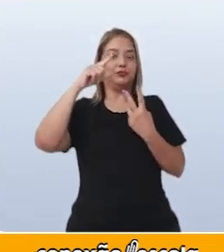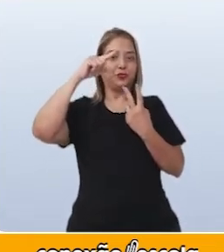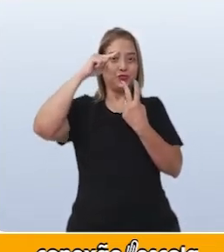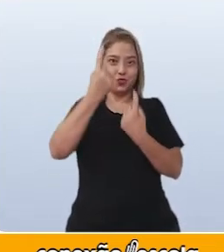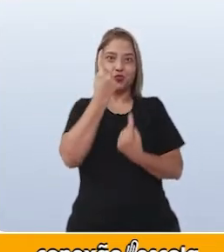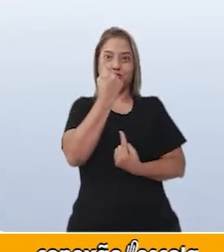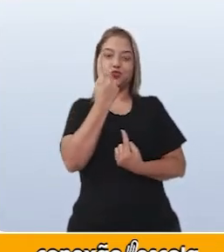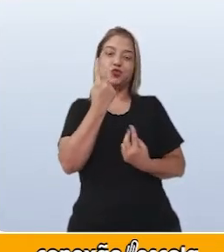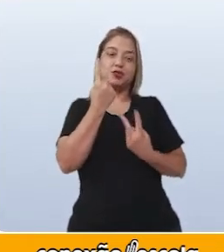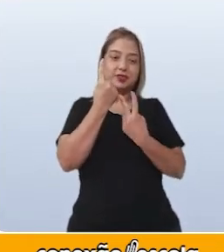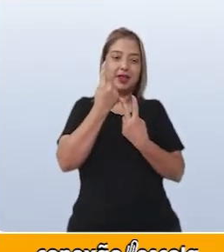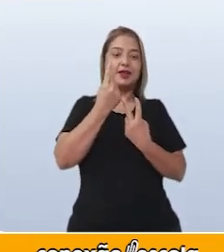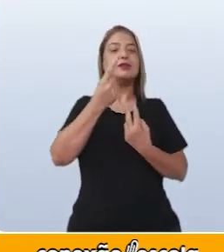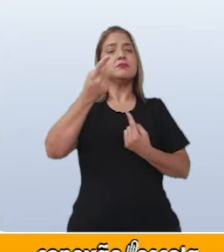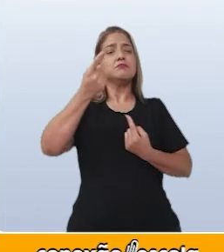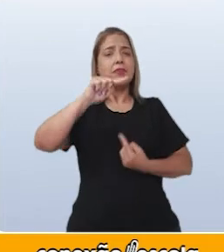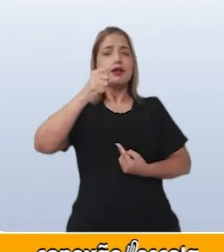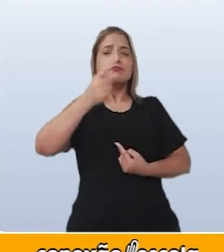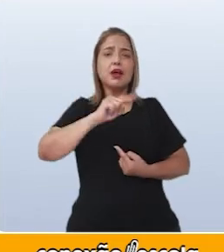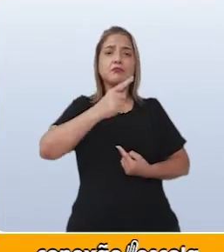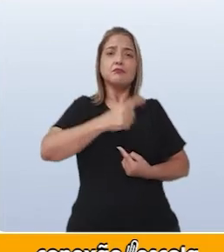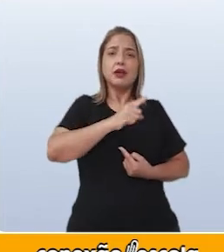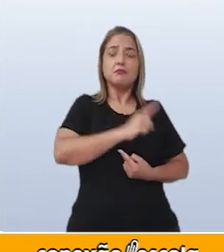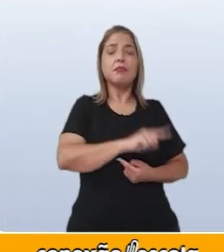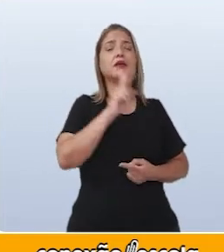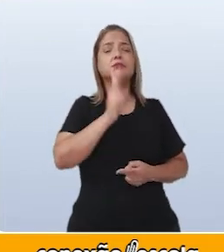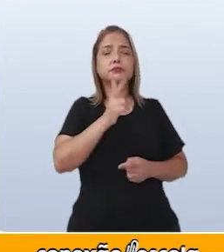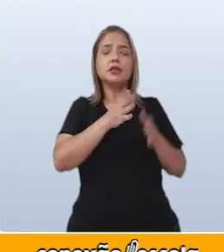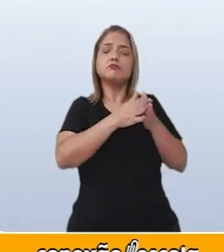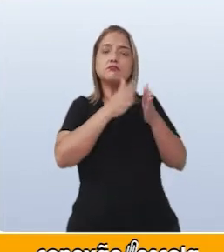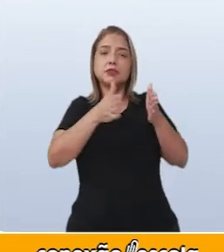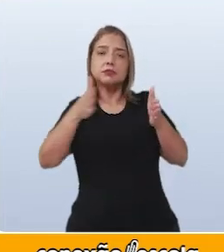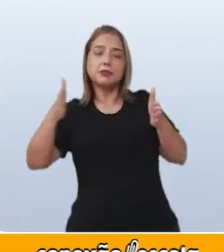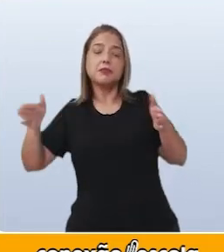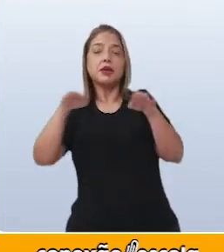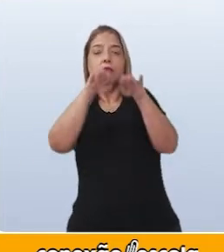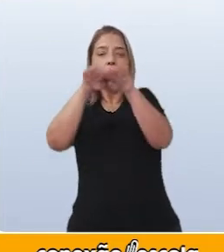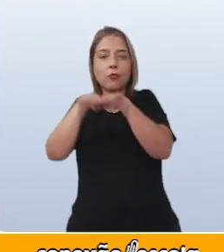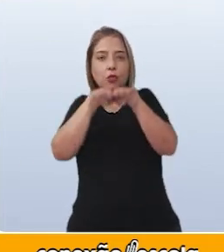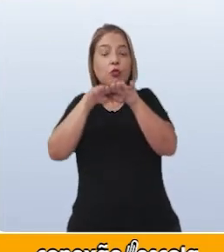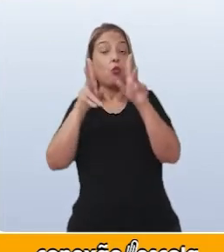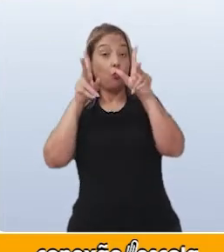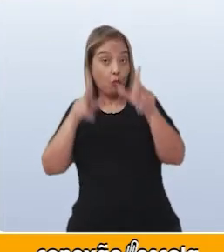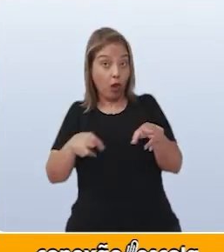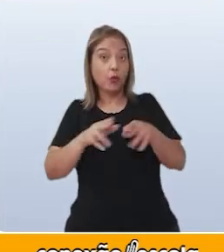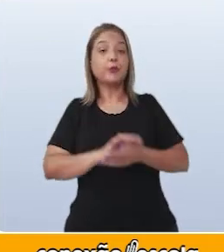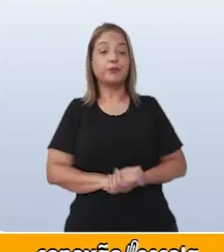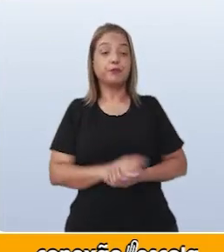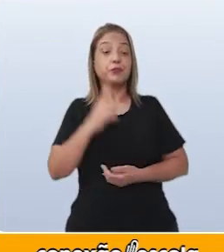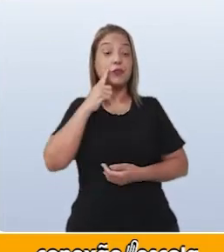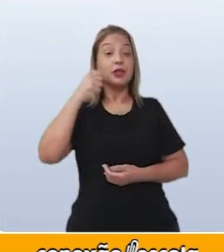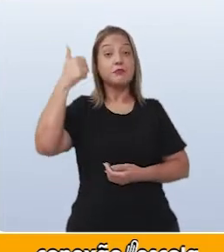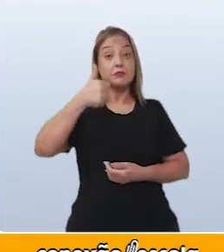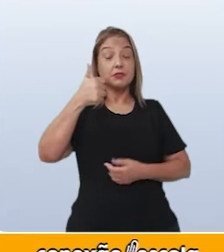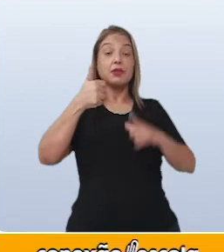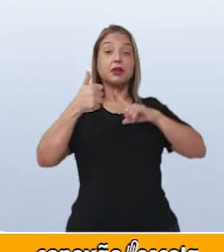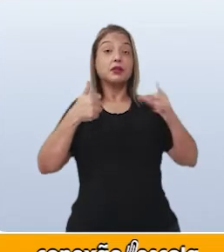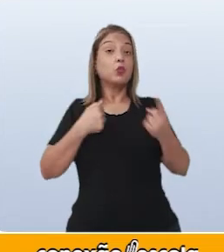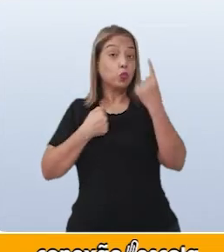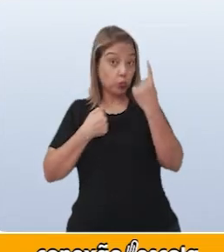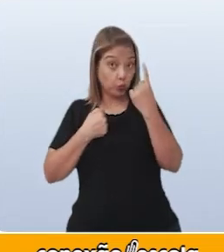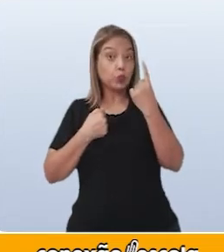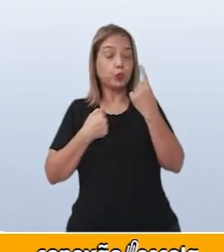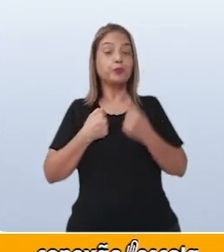3. E assim por diante, sempre seguindo o mesmo padrão de montagem. Na primeira imagem, eu tenho um